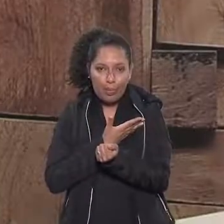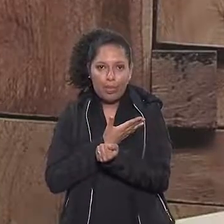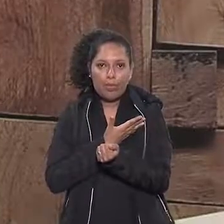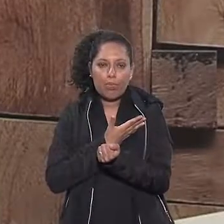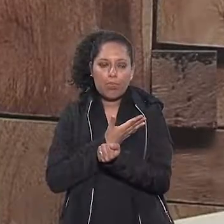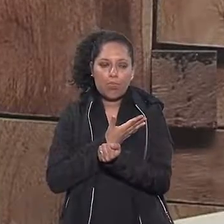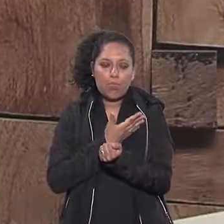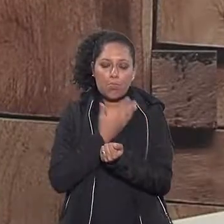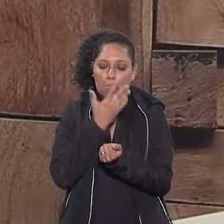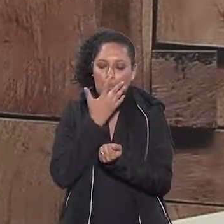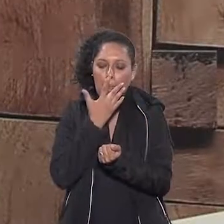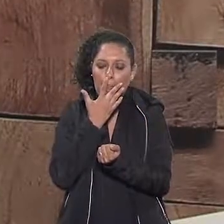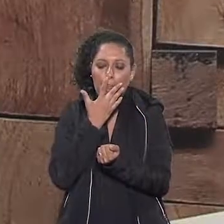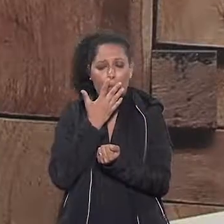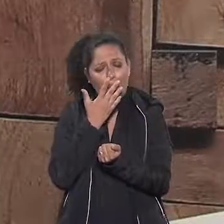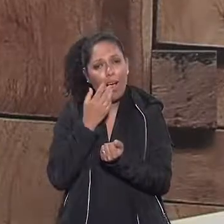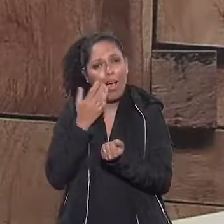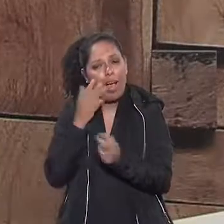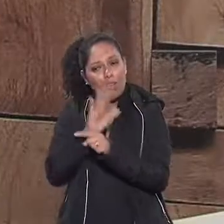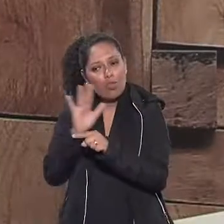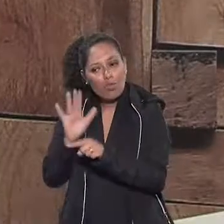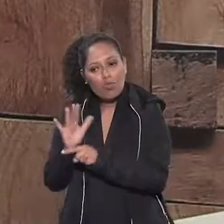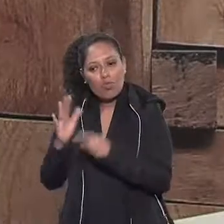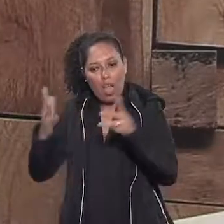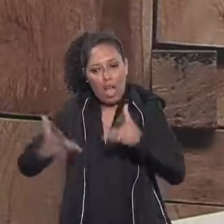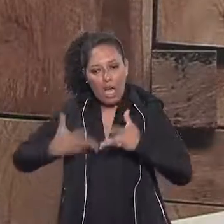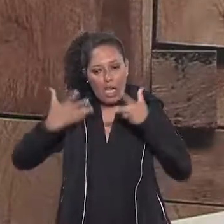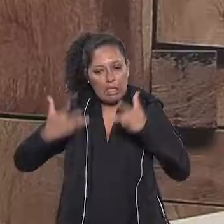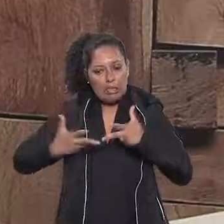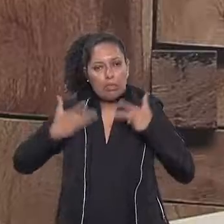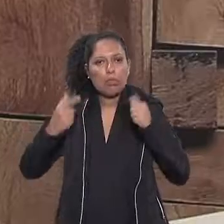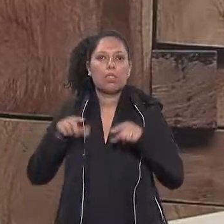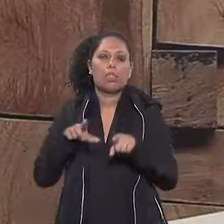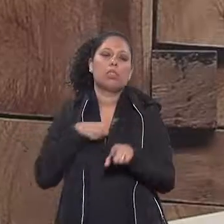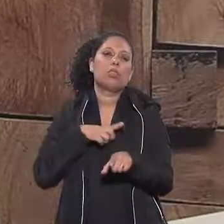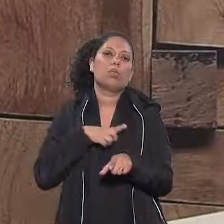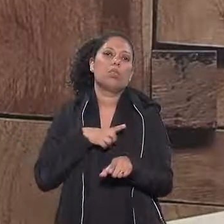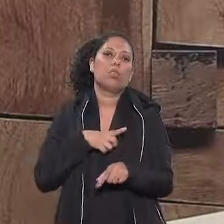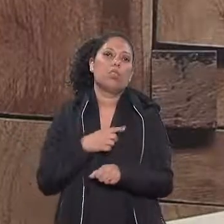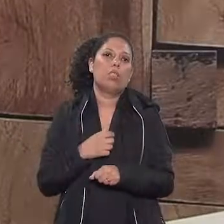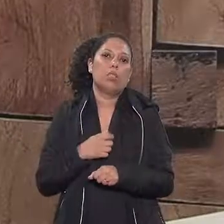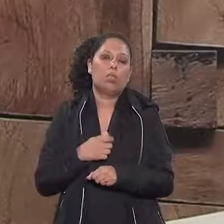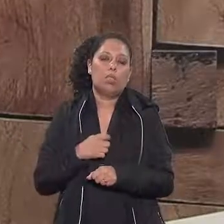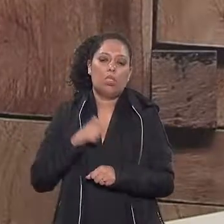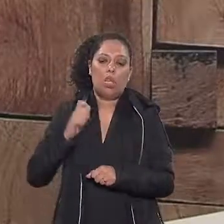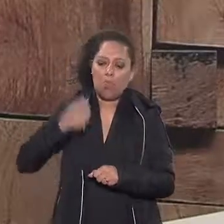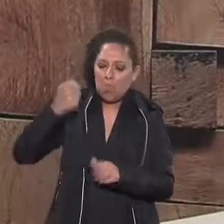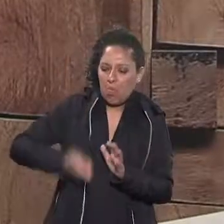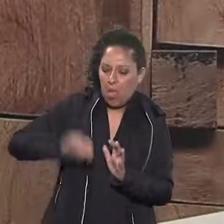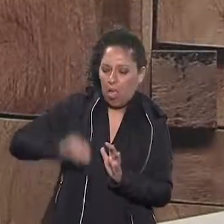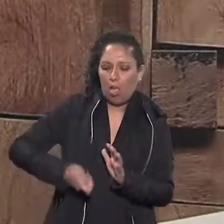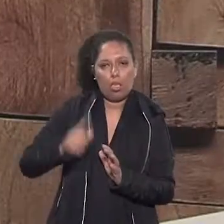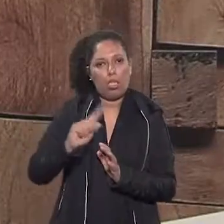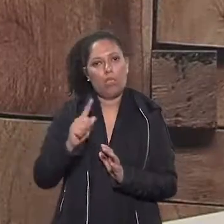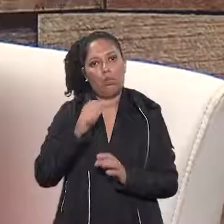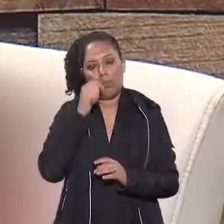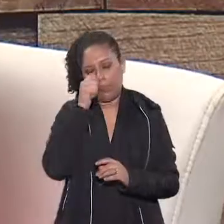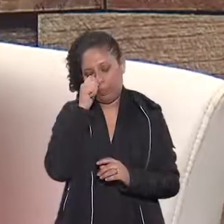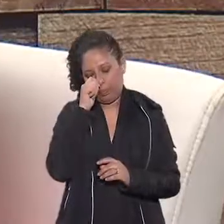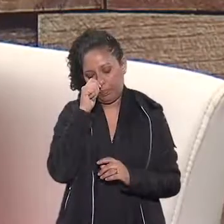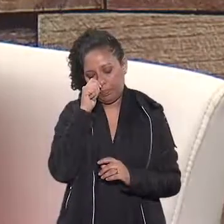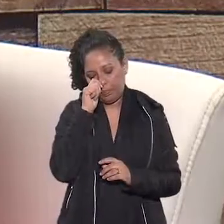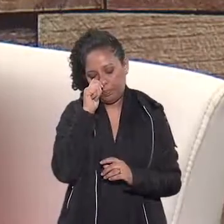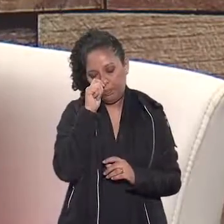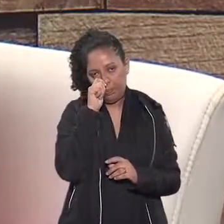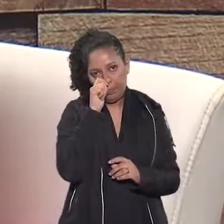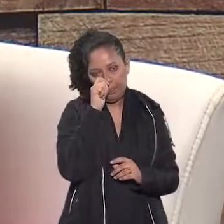esse hábito mais prazeroso e não tão associado a uma obrigação doméstica. E